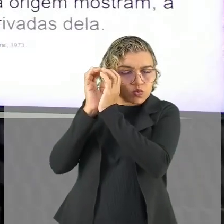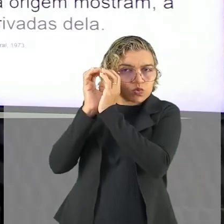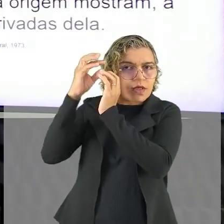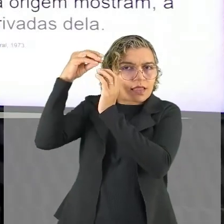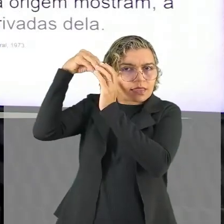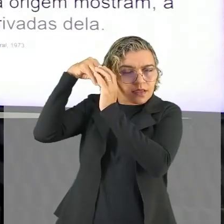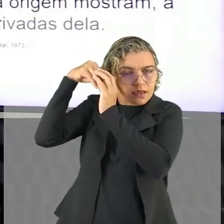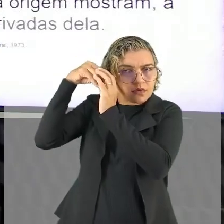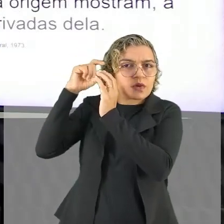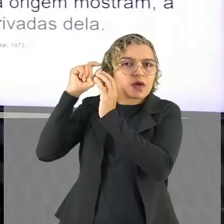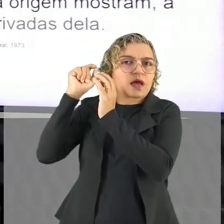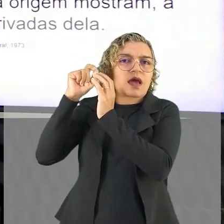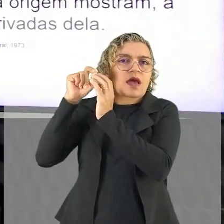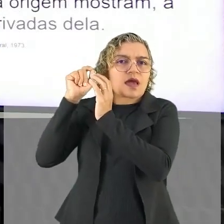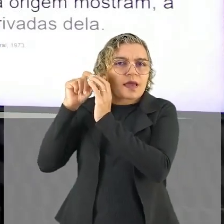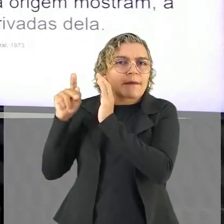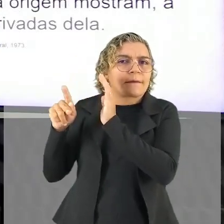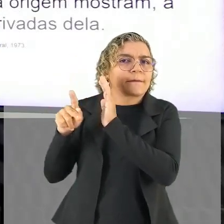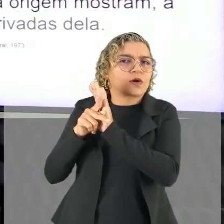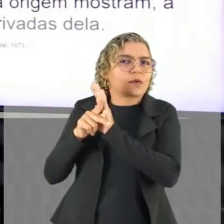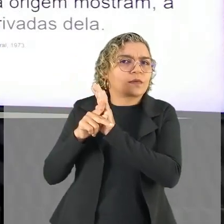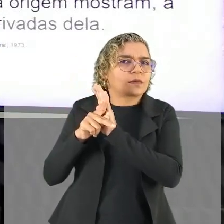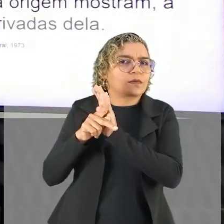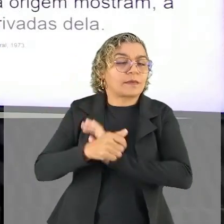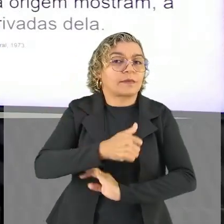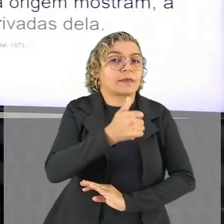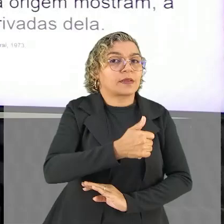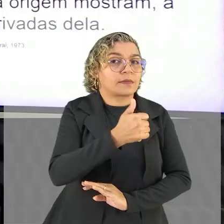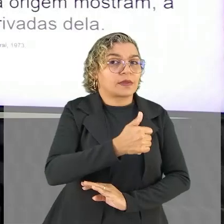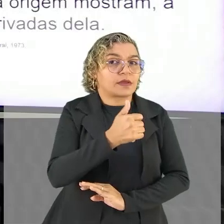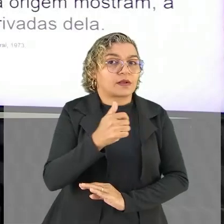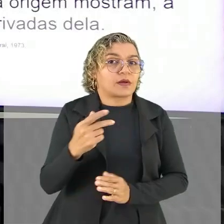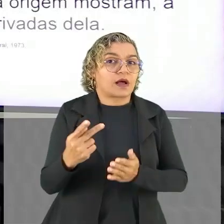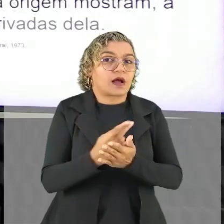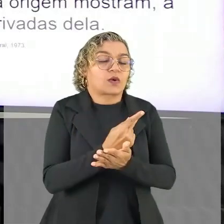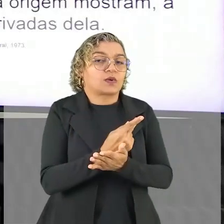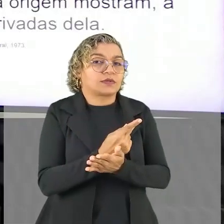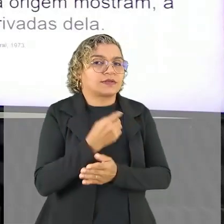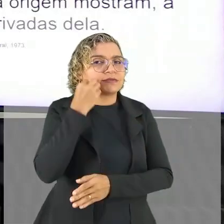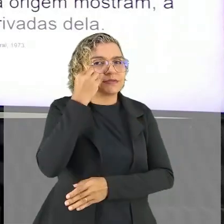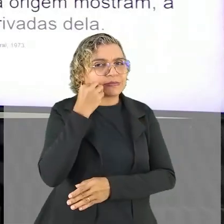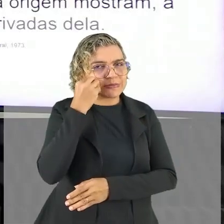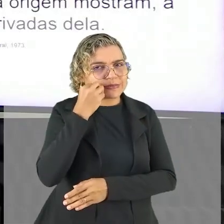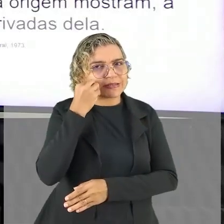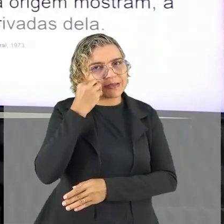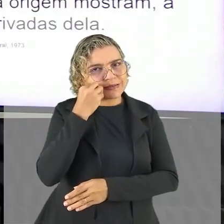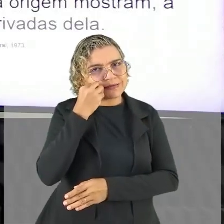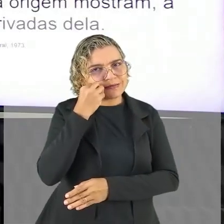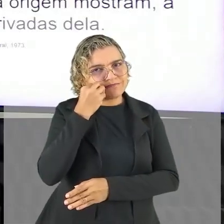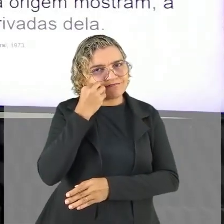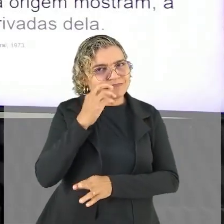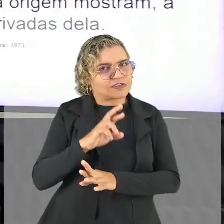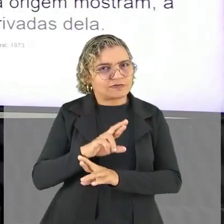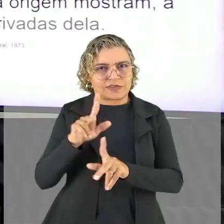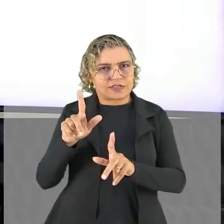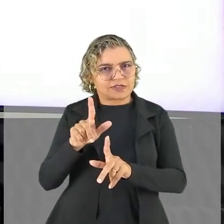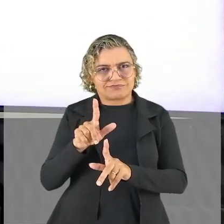dizendo David Hume, é derivado, primeiro, daquilo que acontece na experiência, e não o contrário,